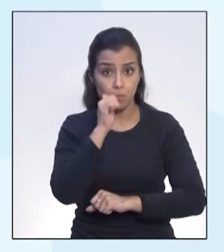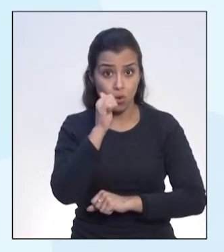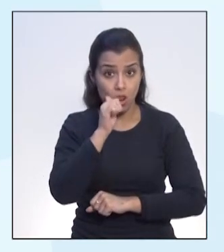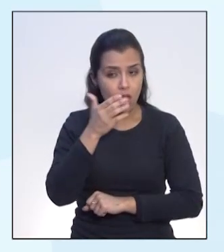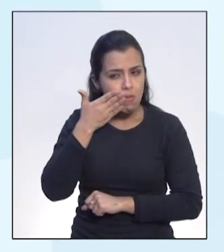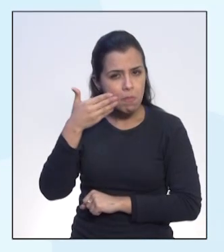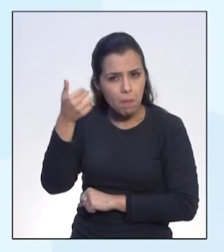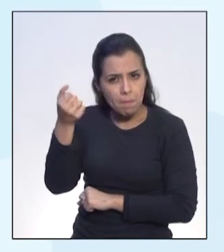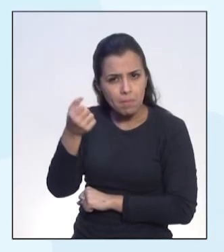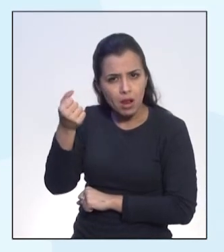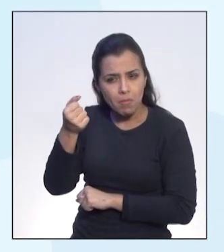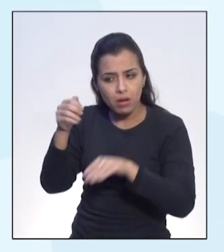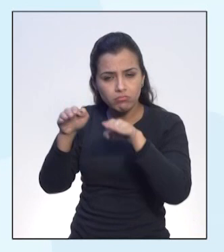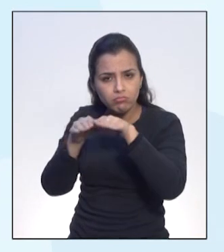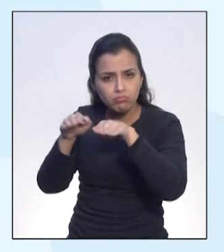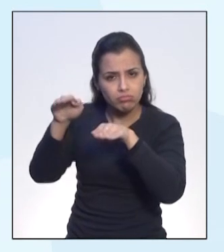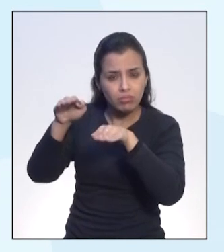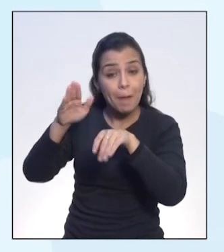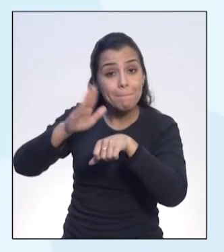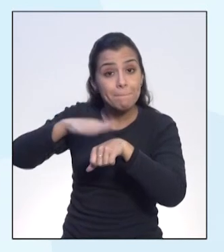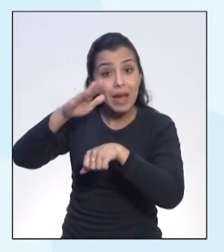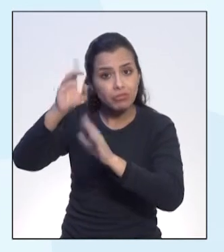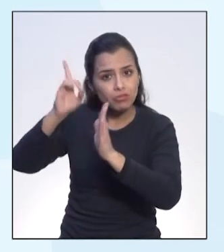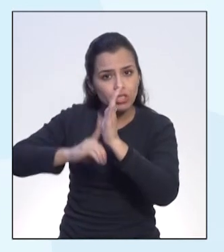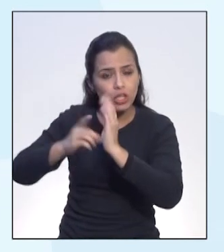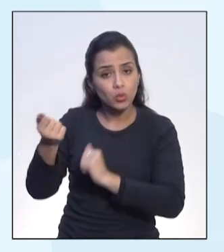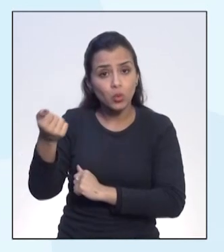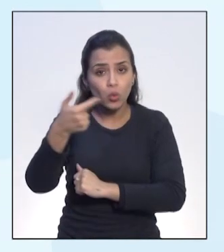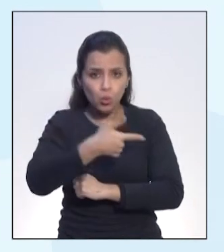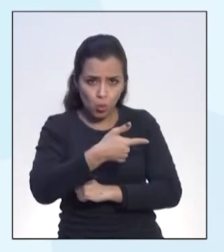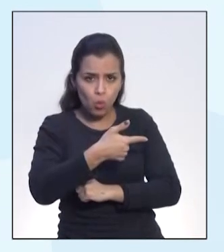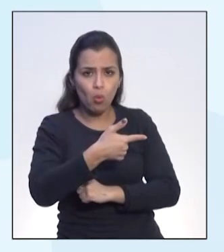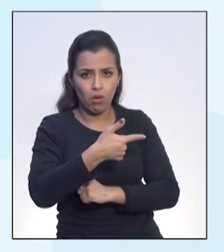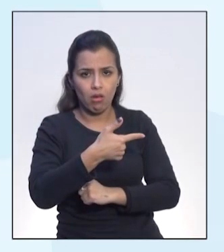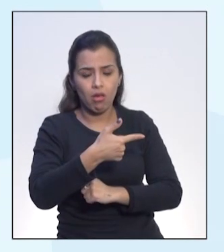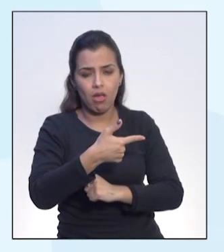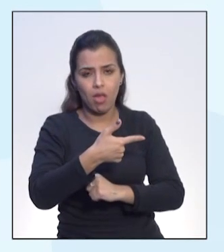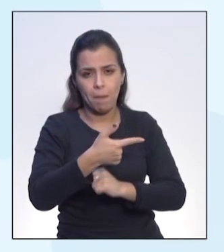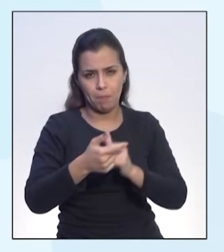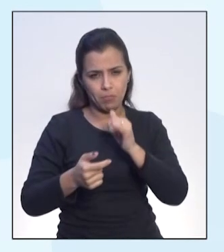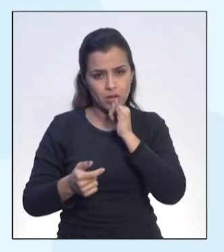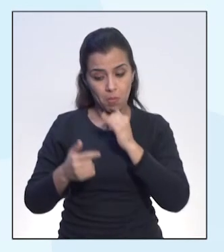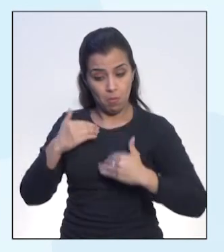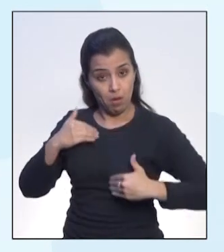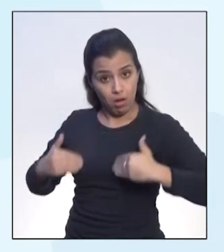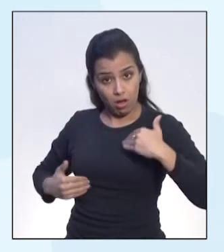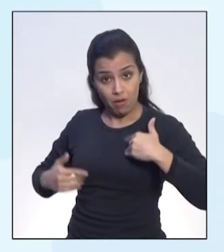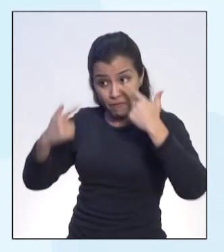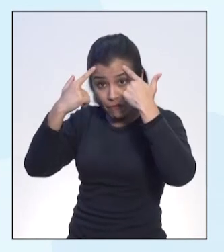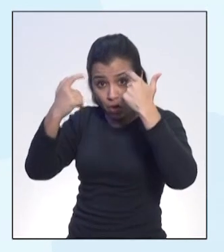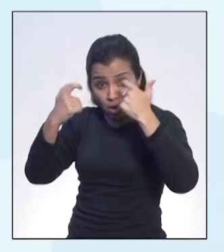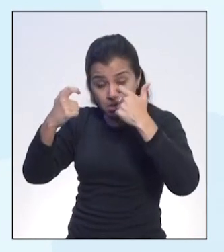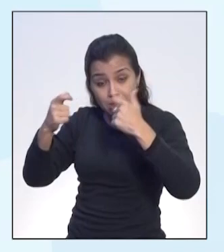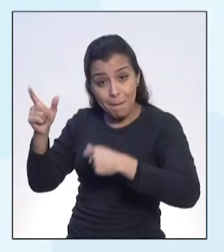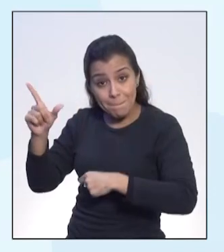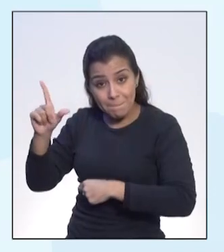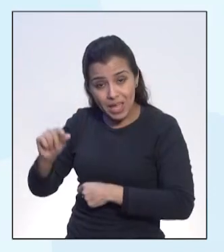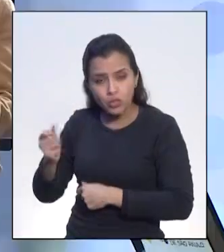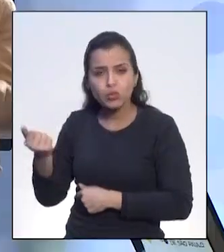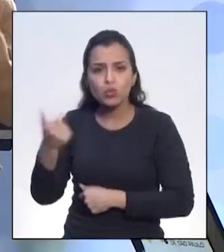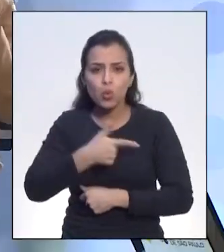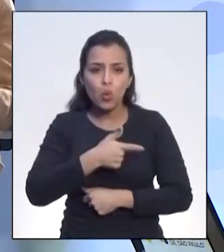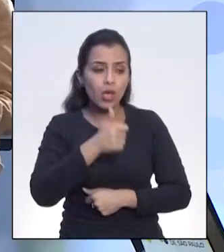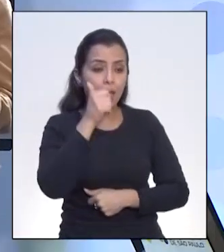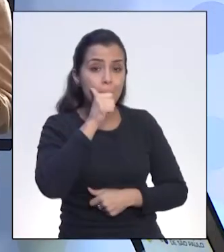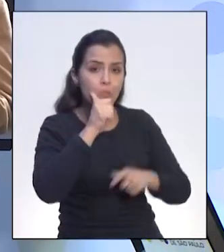média elas conquistaram um conjunto de direitos e têm, por exemplo, uma integridade física, sofrem menos violências do que mulheres